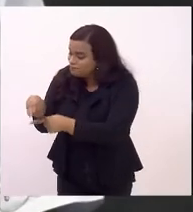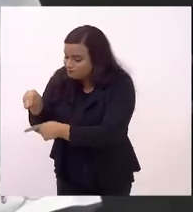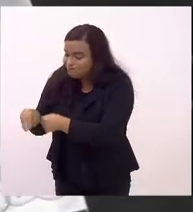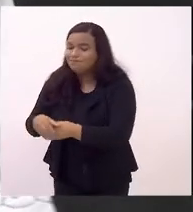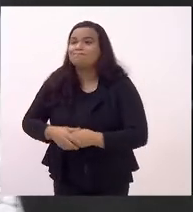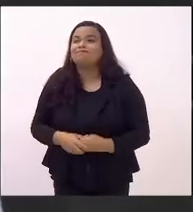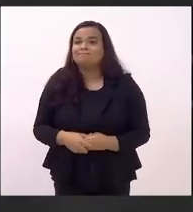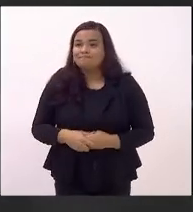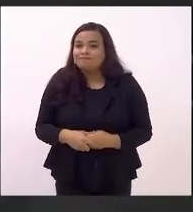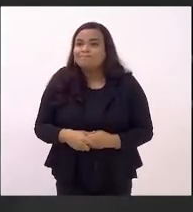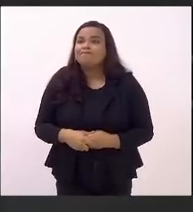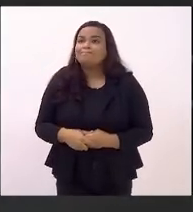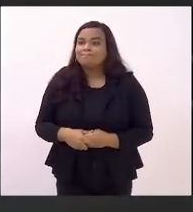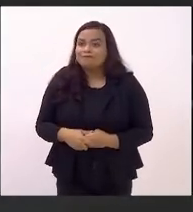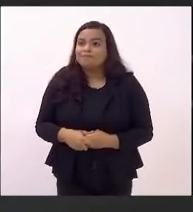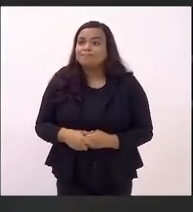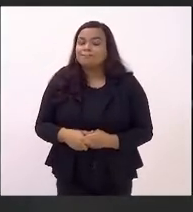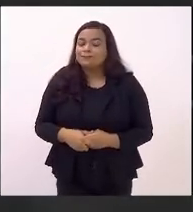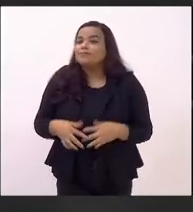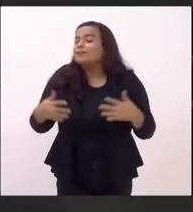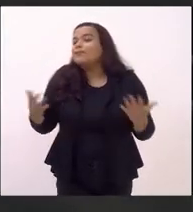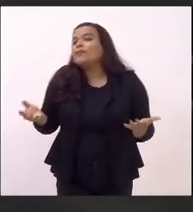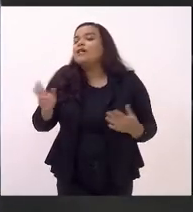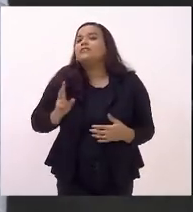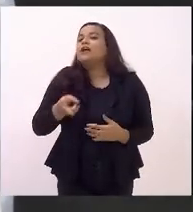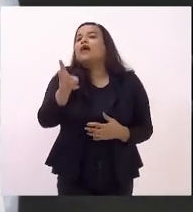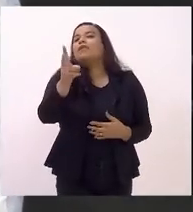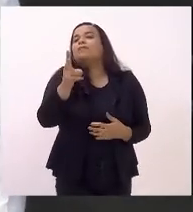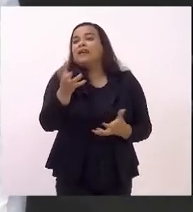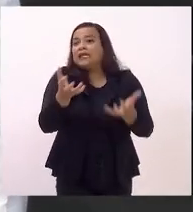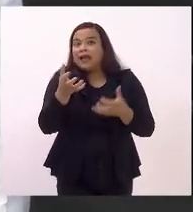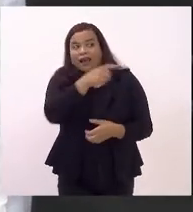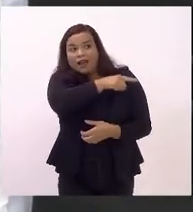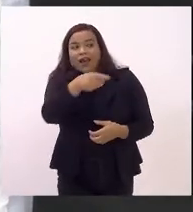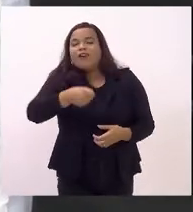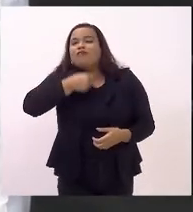Então, eu sempre quis que eles tivessem orgulho da avó.